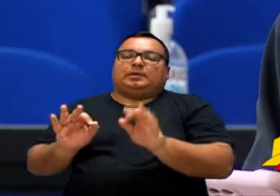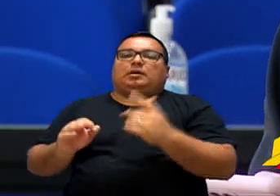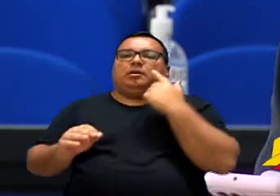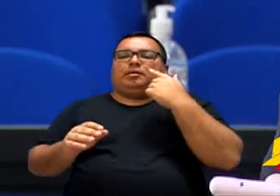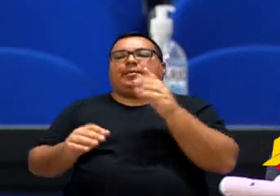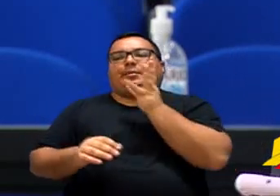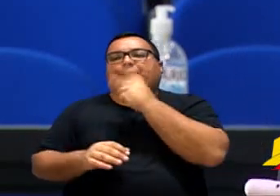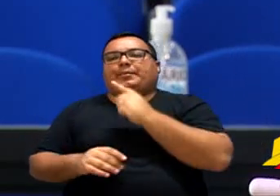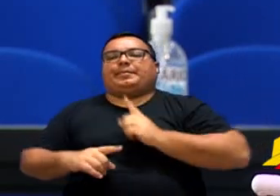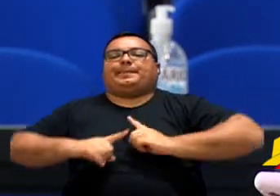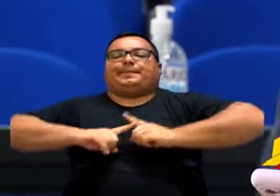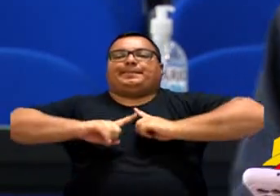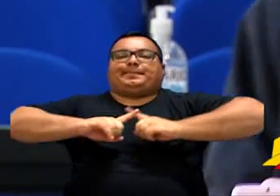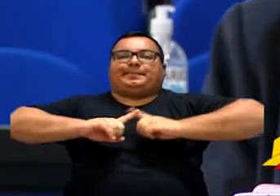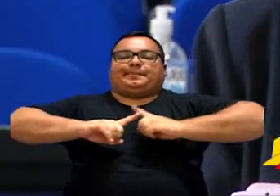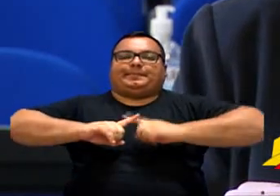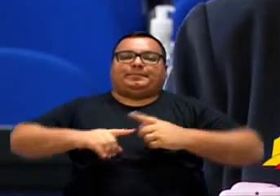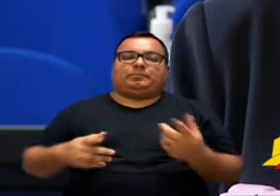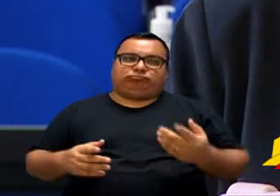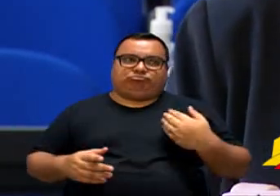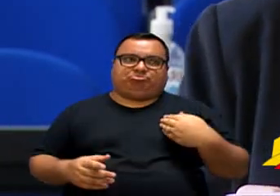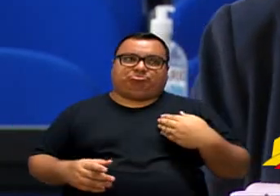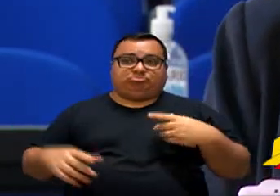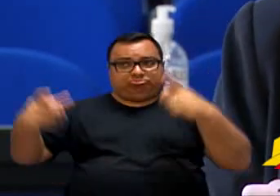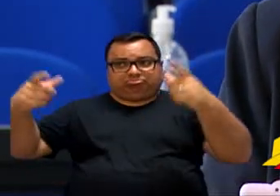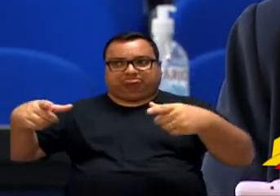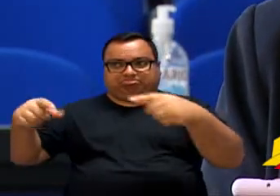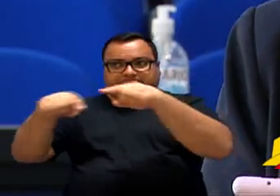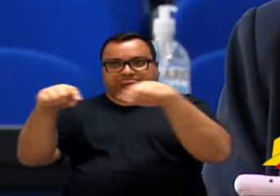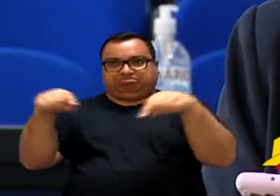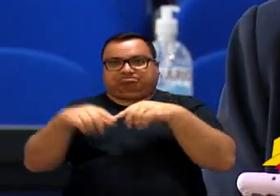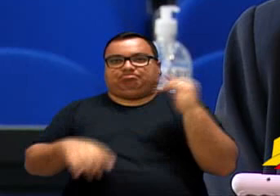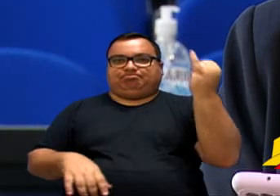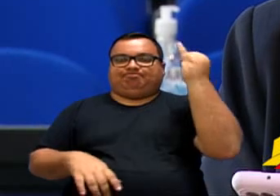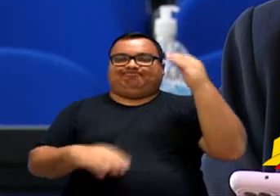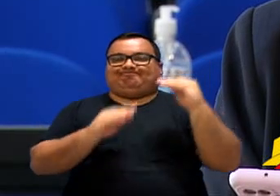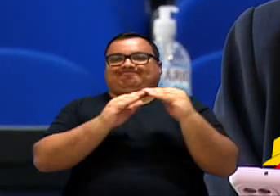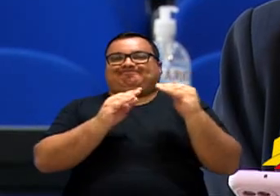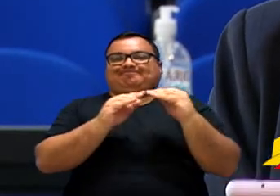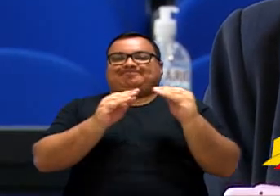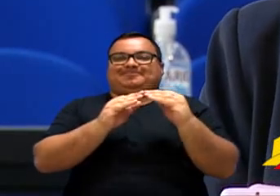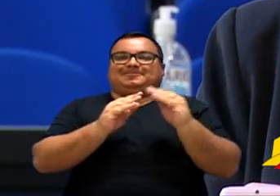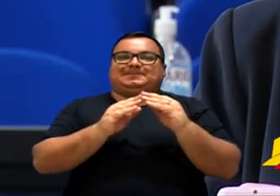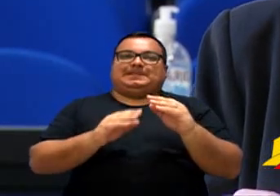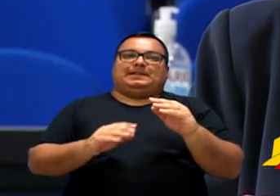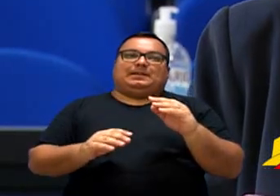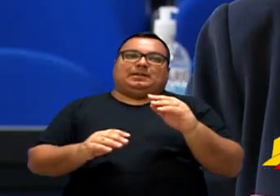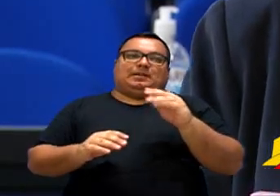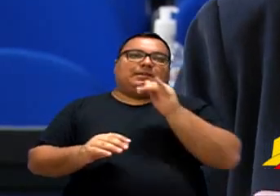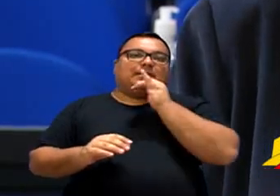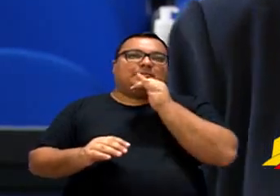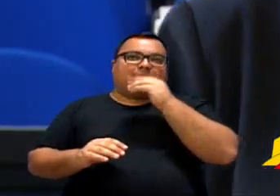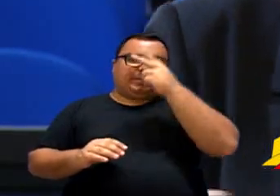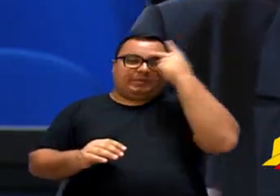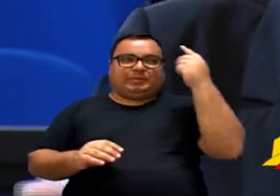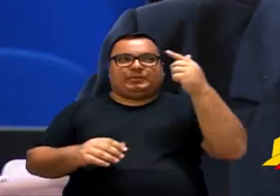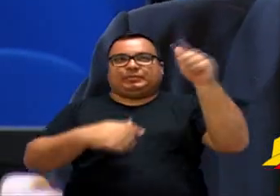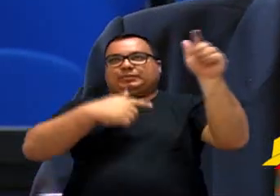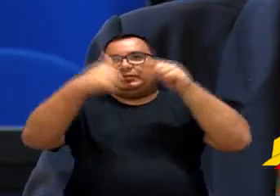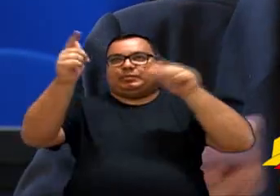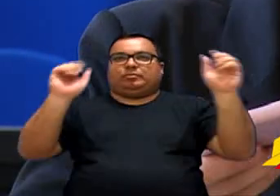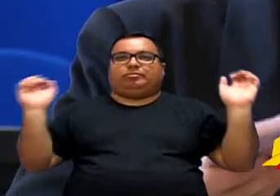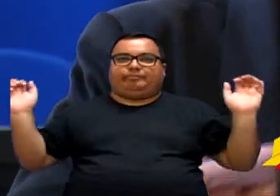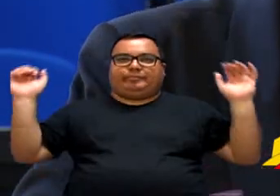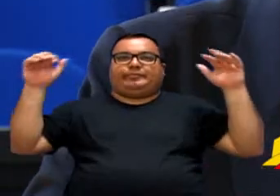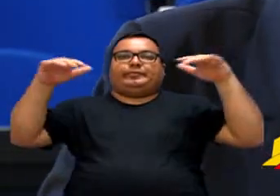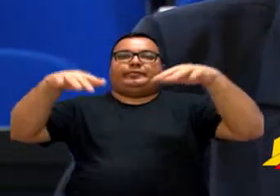fique com a Feira da Barganha. Concordo, né? Um espaço importante. As pessoas que vêm para Sorocaba... Os familiares,